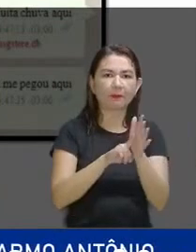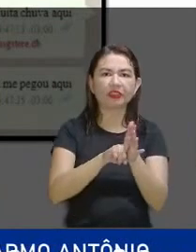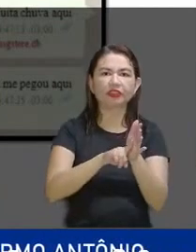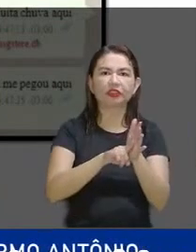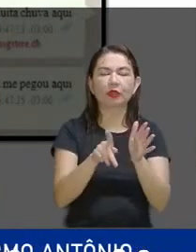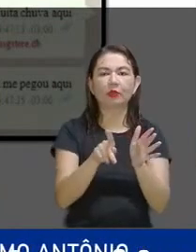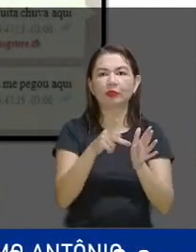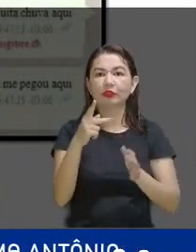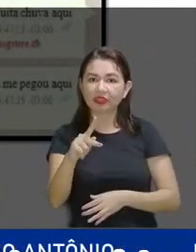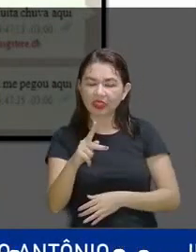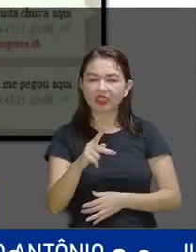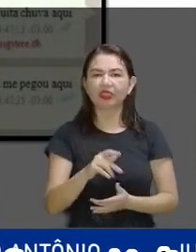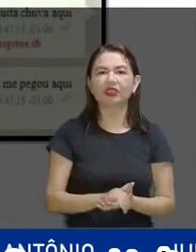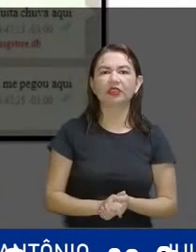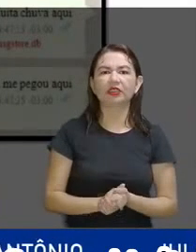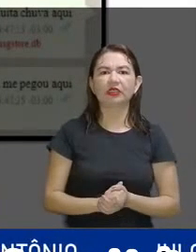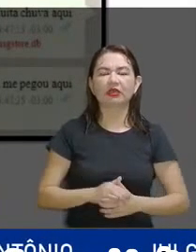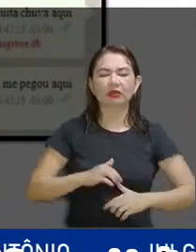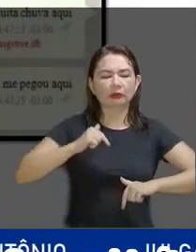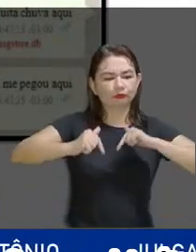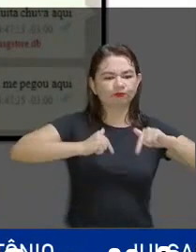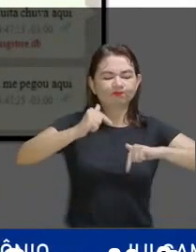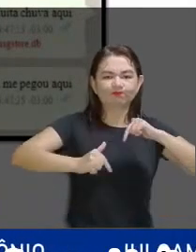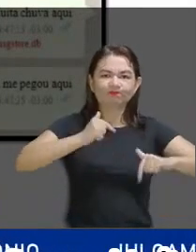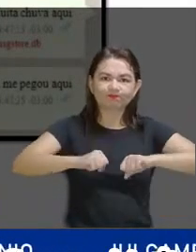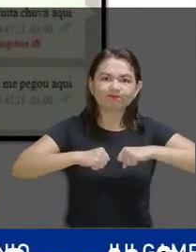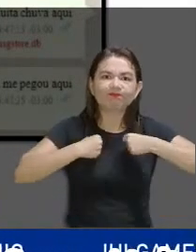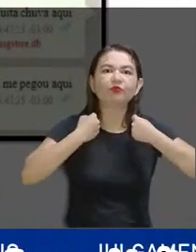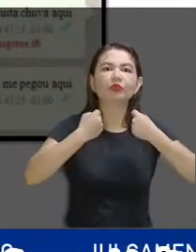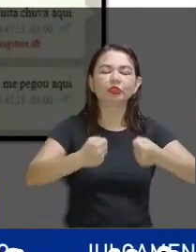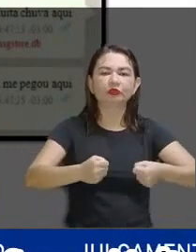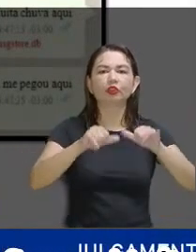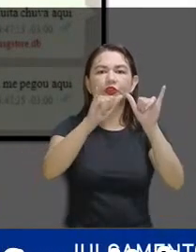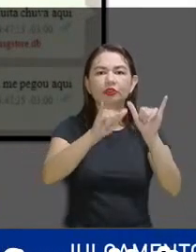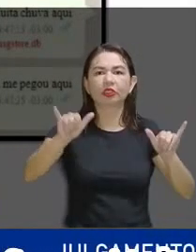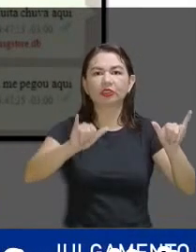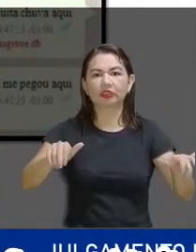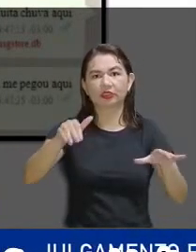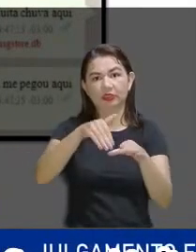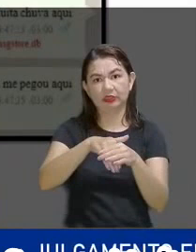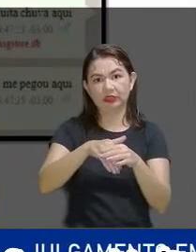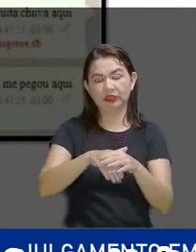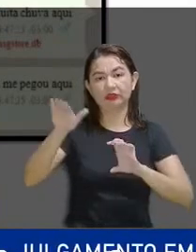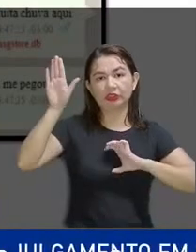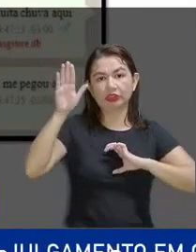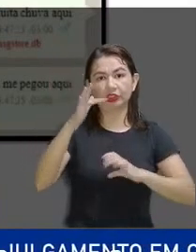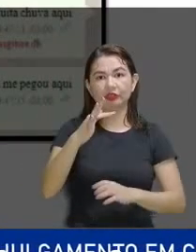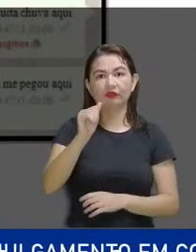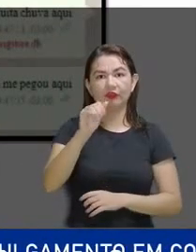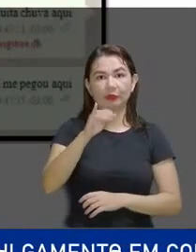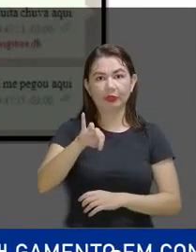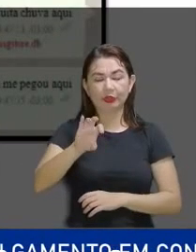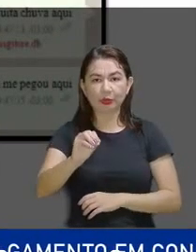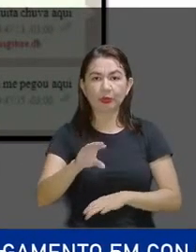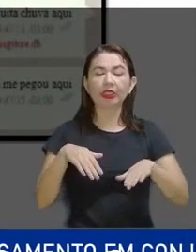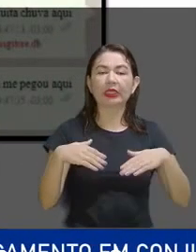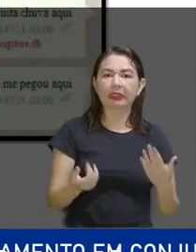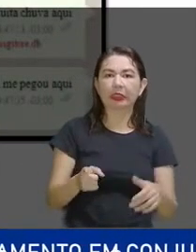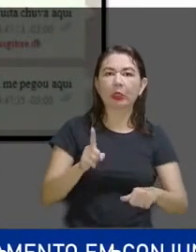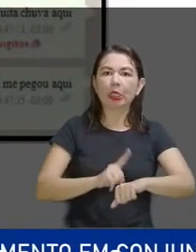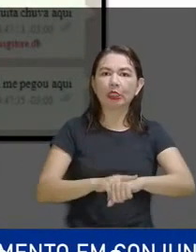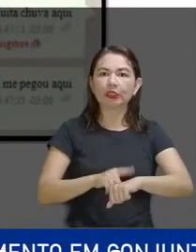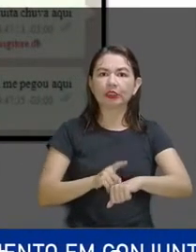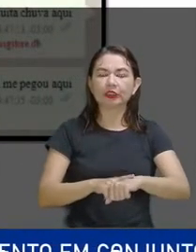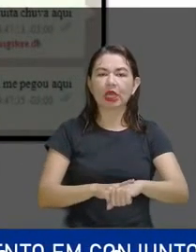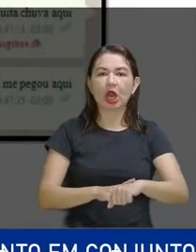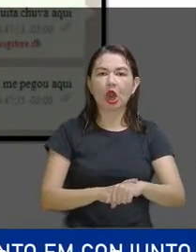constatar sua intensa participação na campanha do investigado Fábio Jucá, o que confirma a hipótese ministerial de que, no momento da abordagem